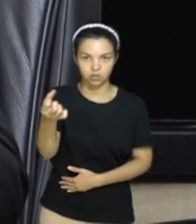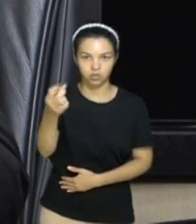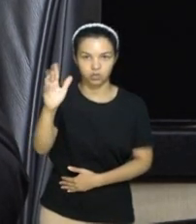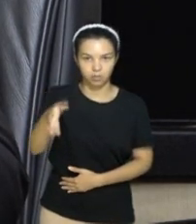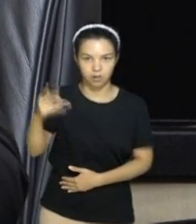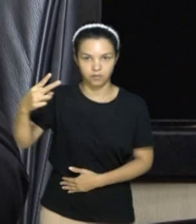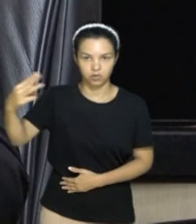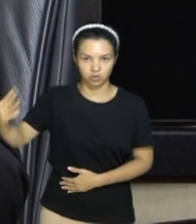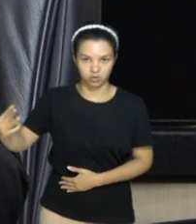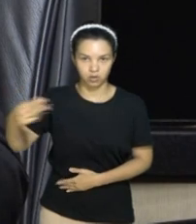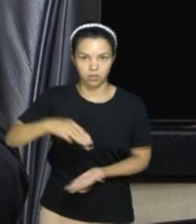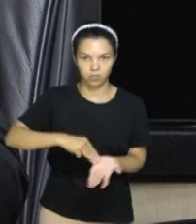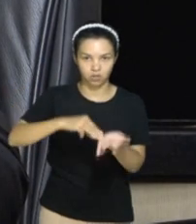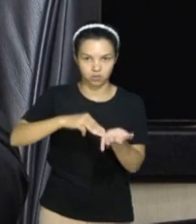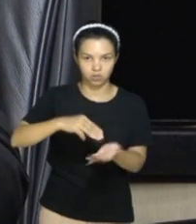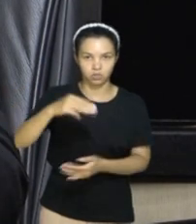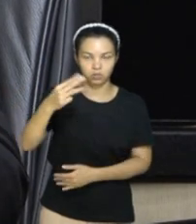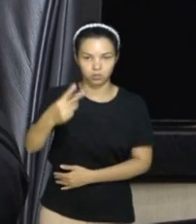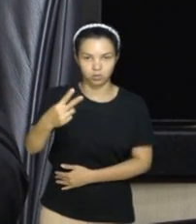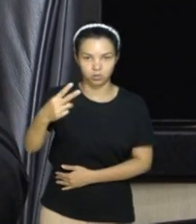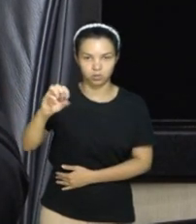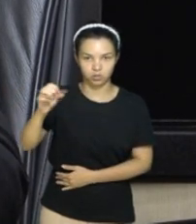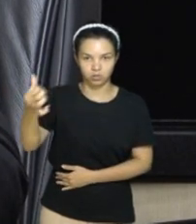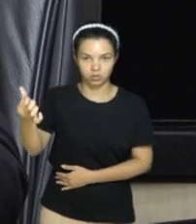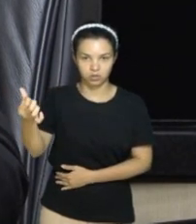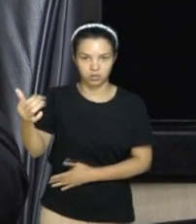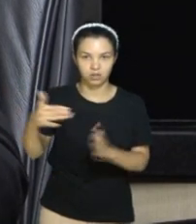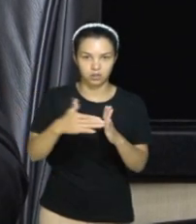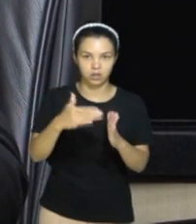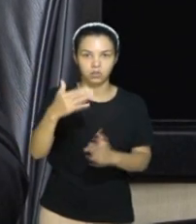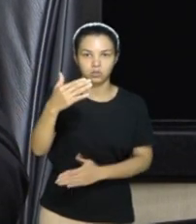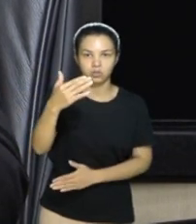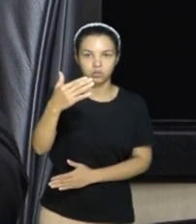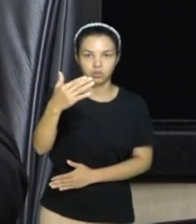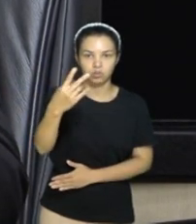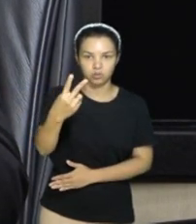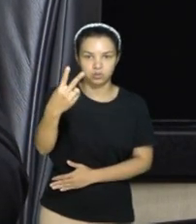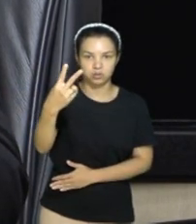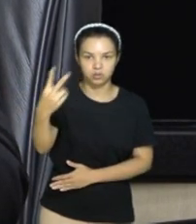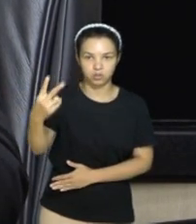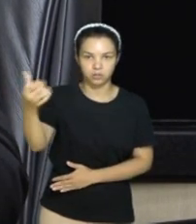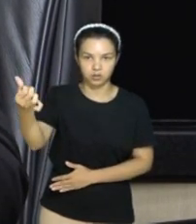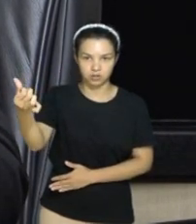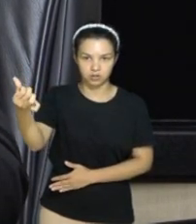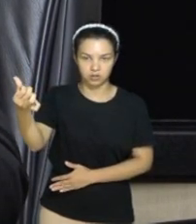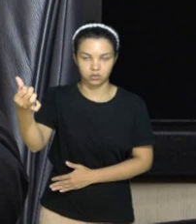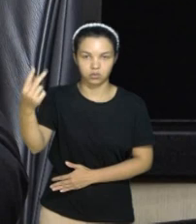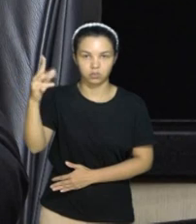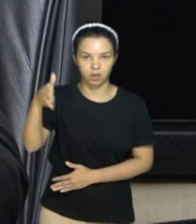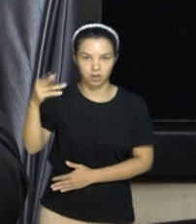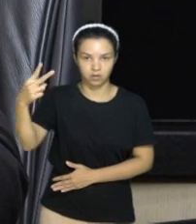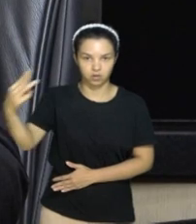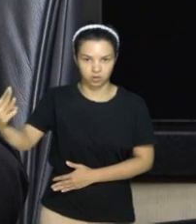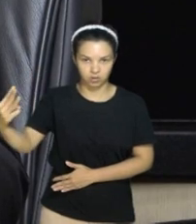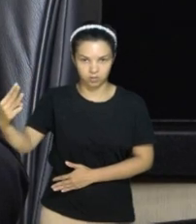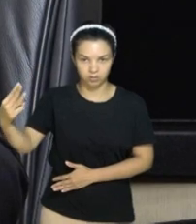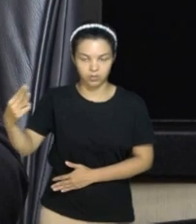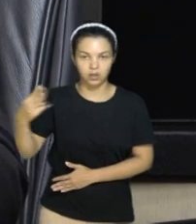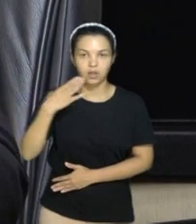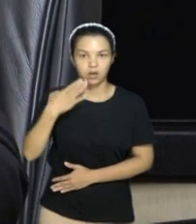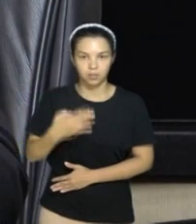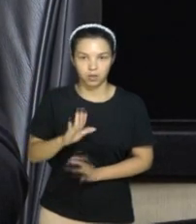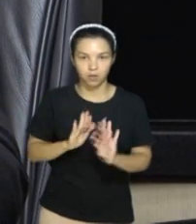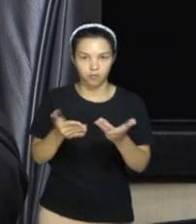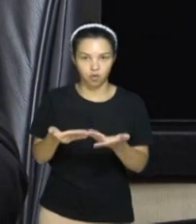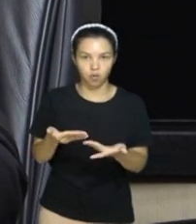as moções números 206 a 226 de 2023 o requerimento de fórum parlamentar número